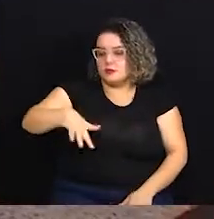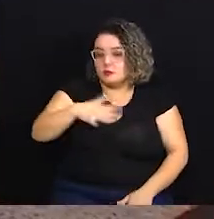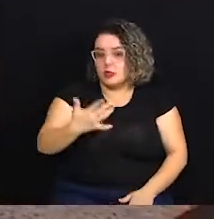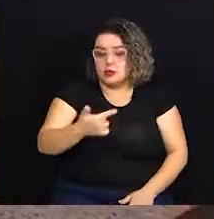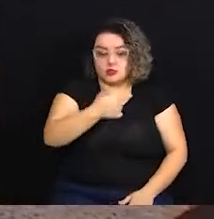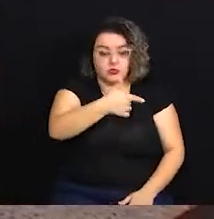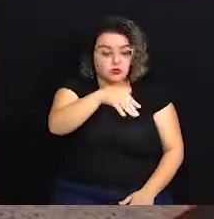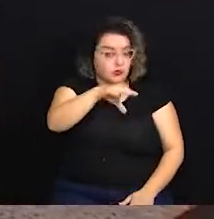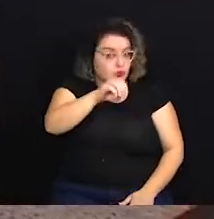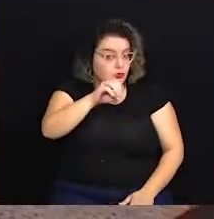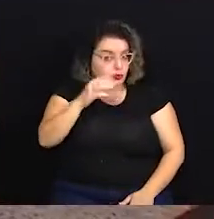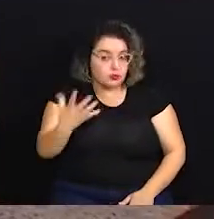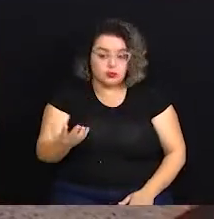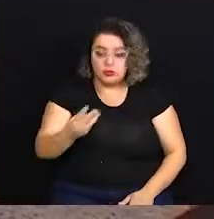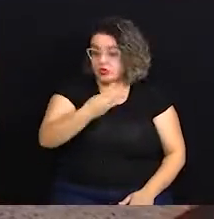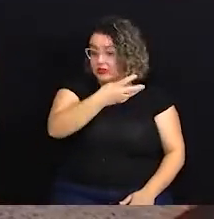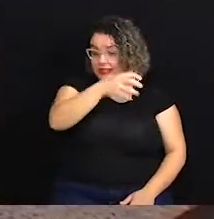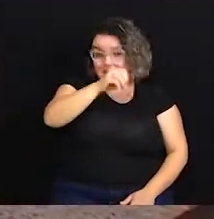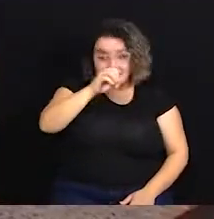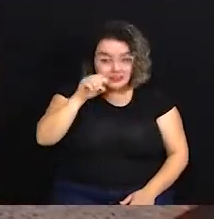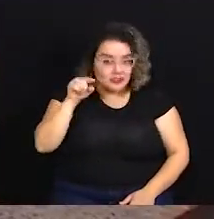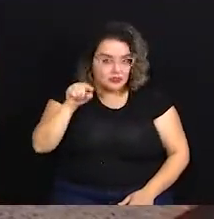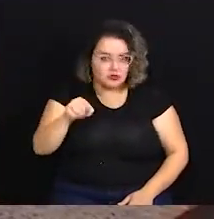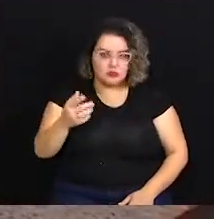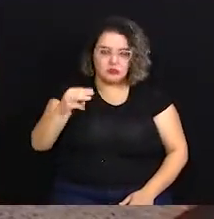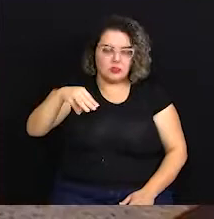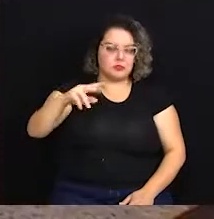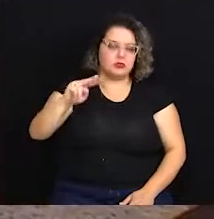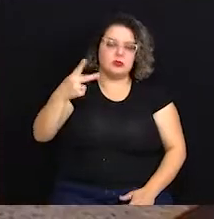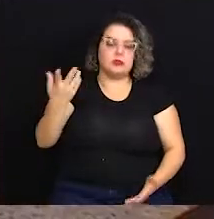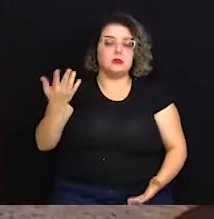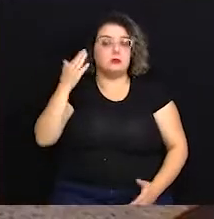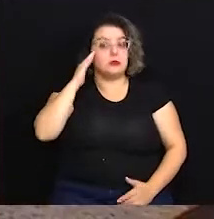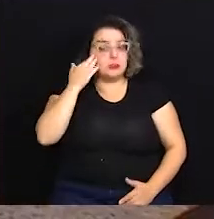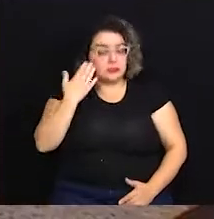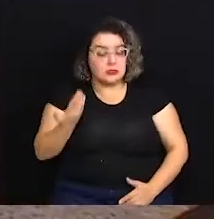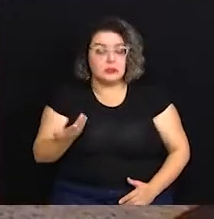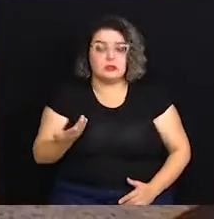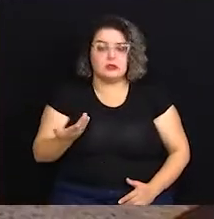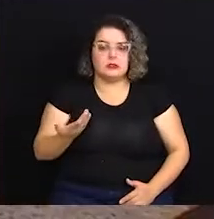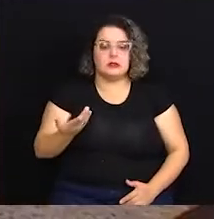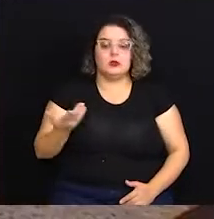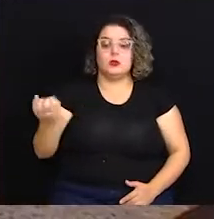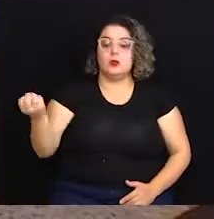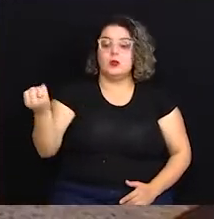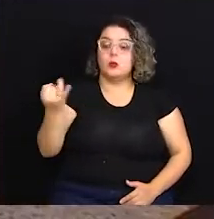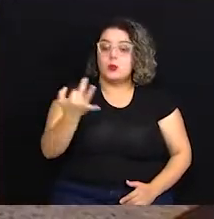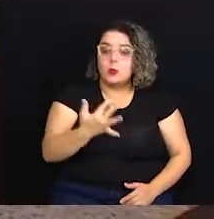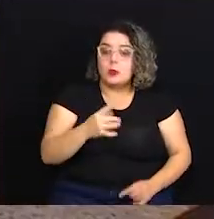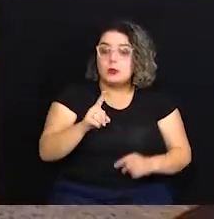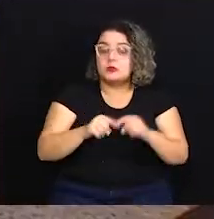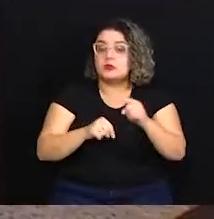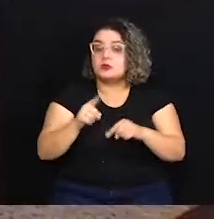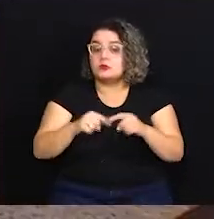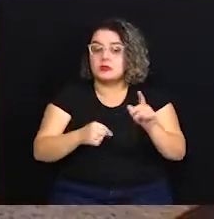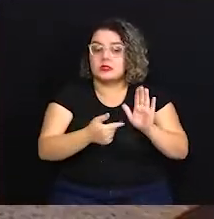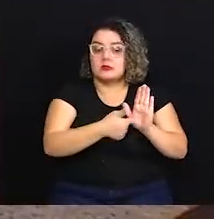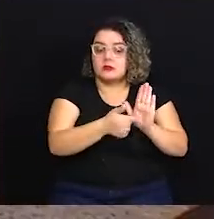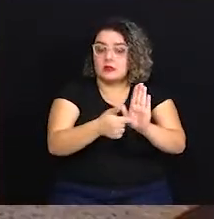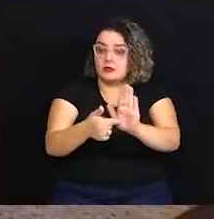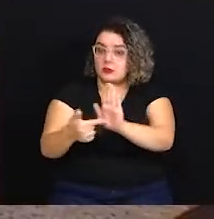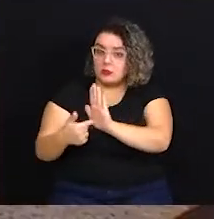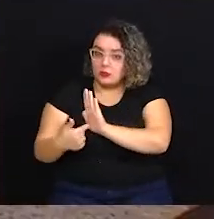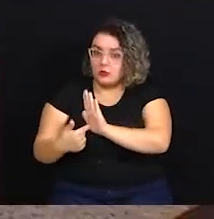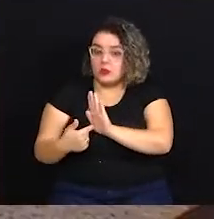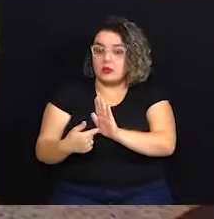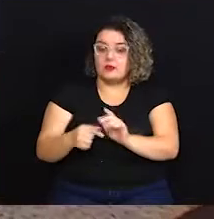de 200, de 300, então você tem que entender. E você vai ver a quantidade de materiais que você vai expor, você vai fazer